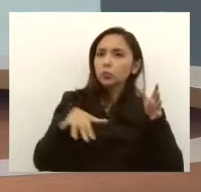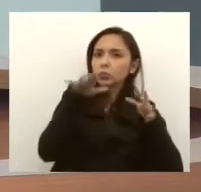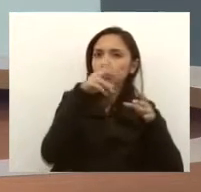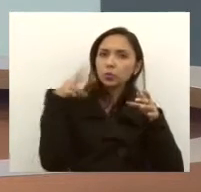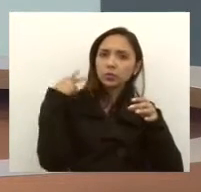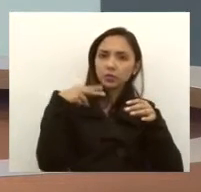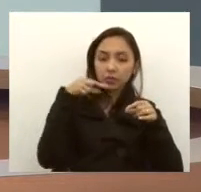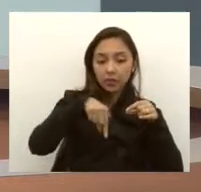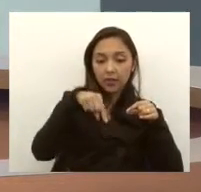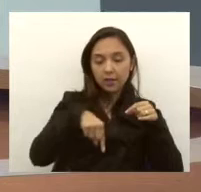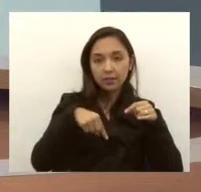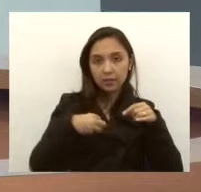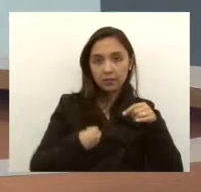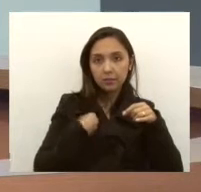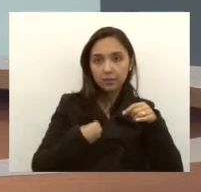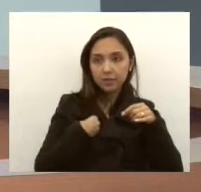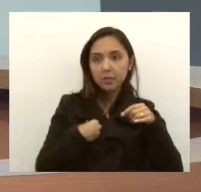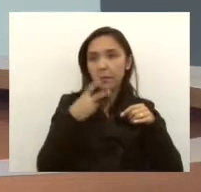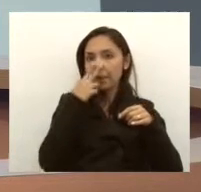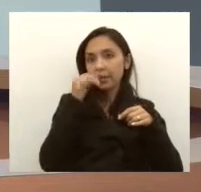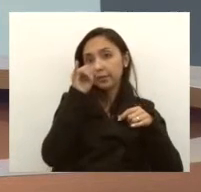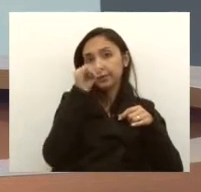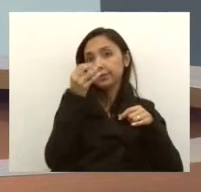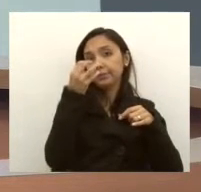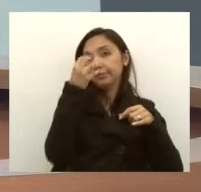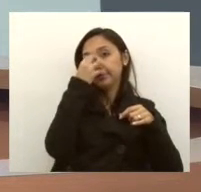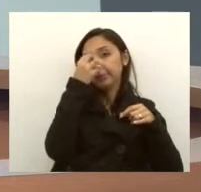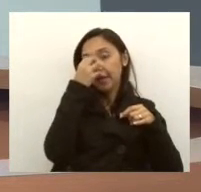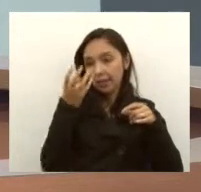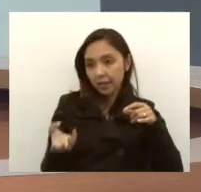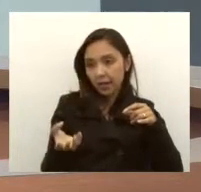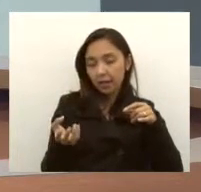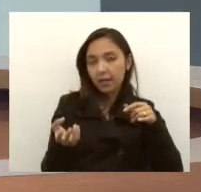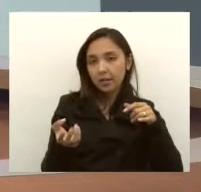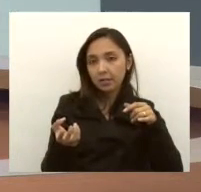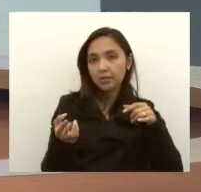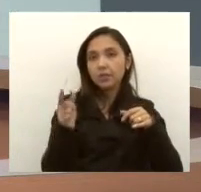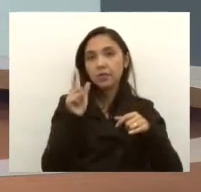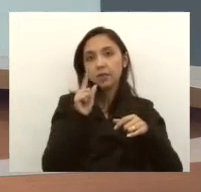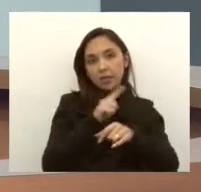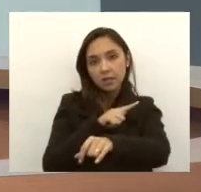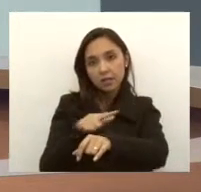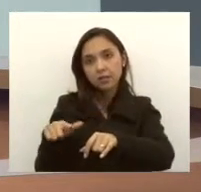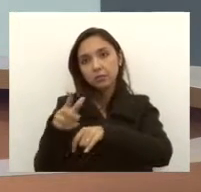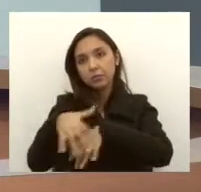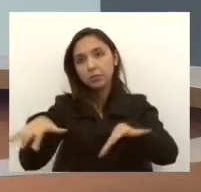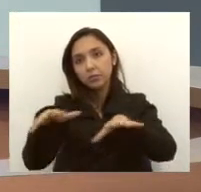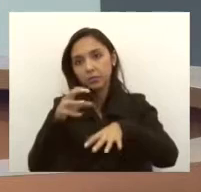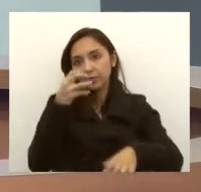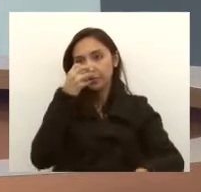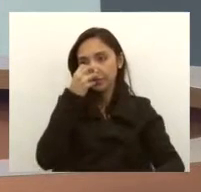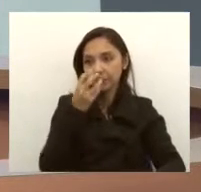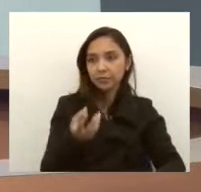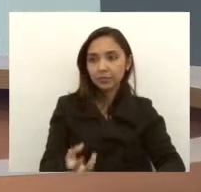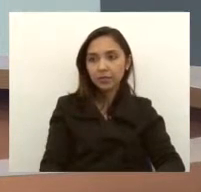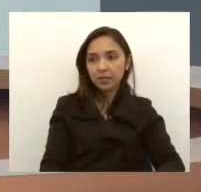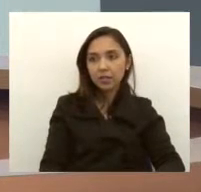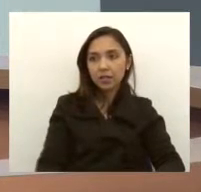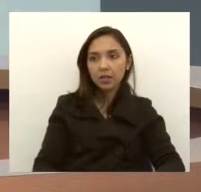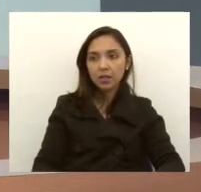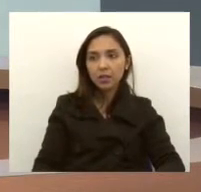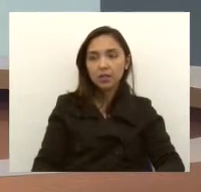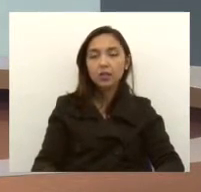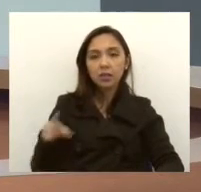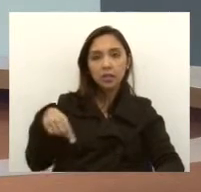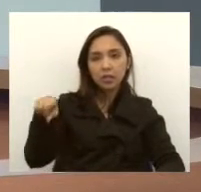vereadores que estão aqui presentes sejam palhaços. Essa que é a verdade, né? Com respeito a todos os palhaços, que a comparação às vezes é ruim